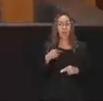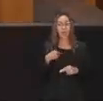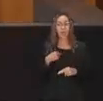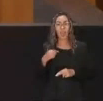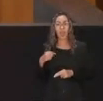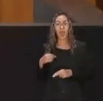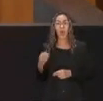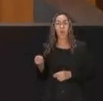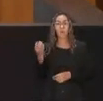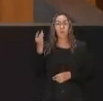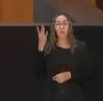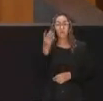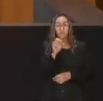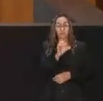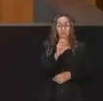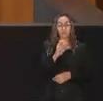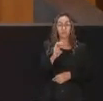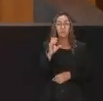desanimar também.